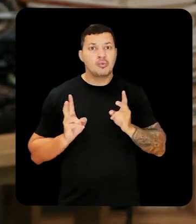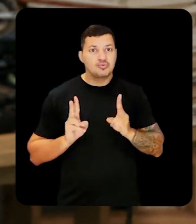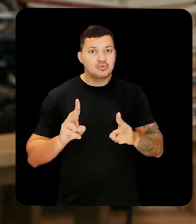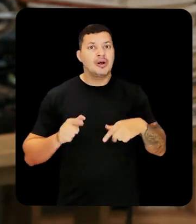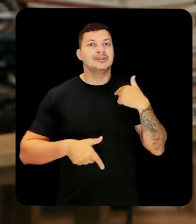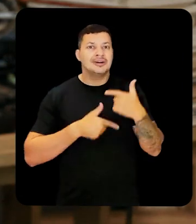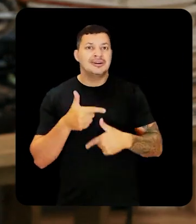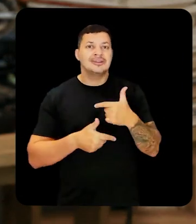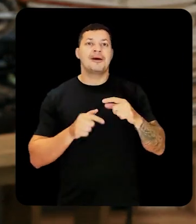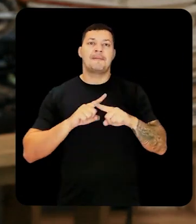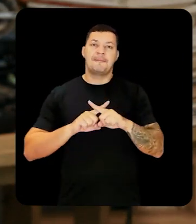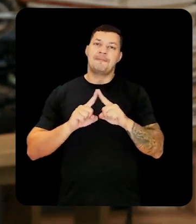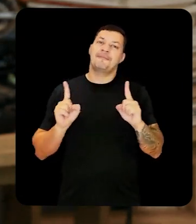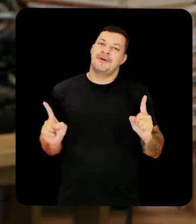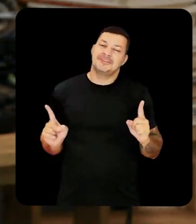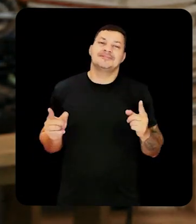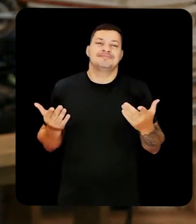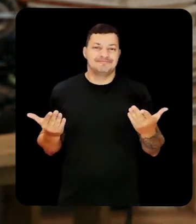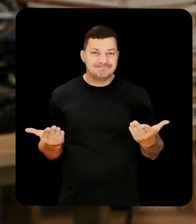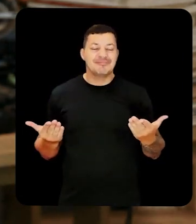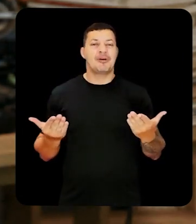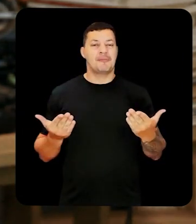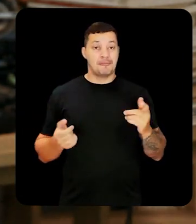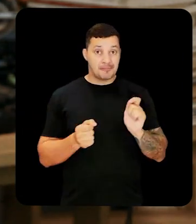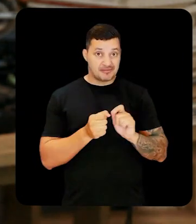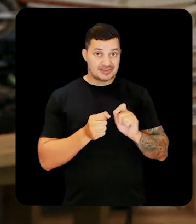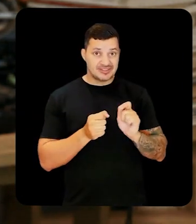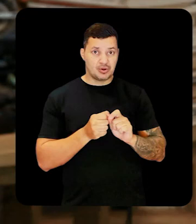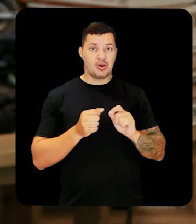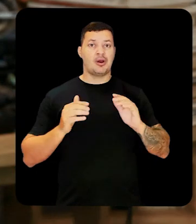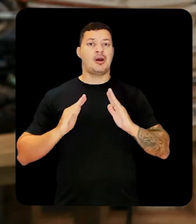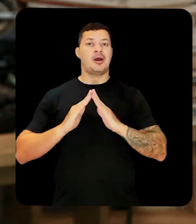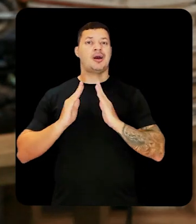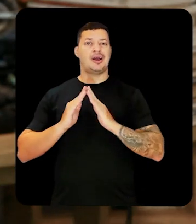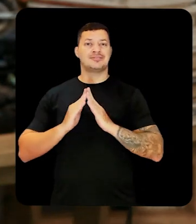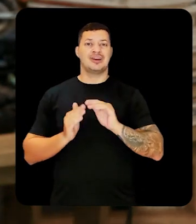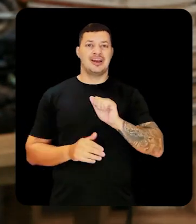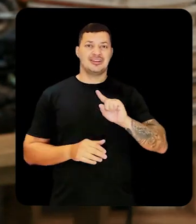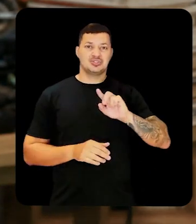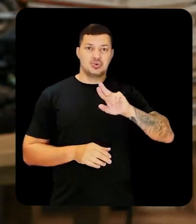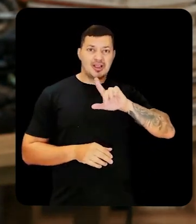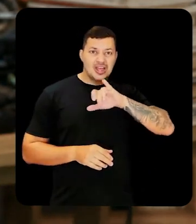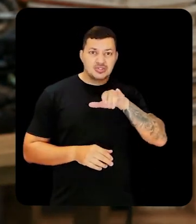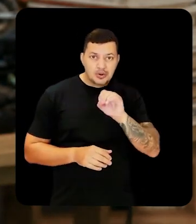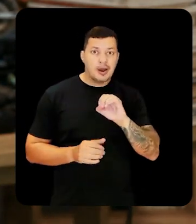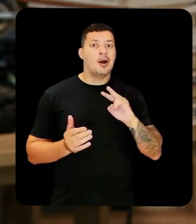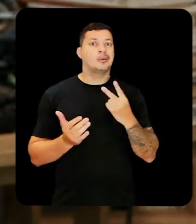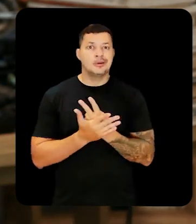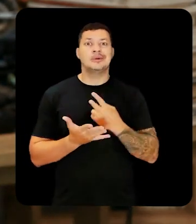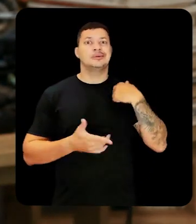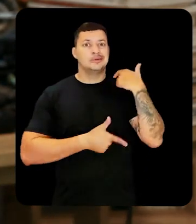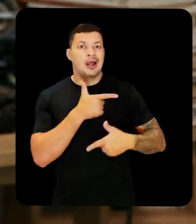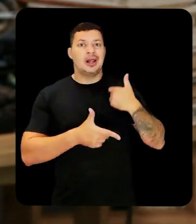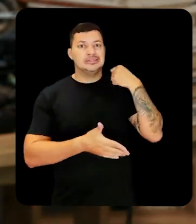e continuem trabalhando. Mas ainda assim, para fazer a Casa dos Azulejos acontecer, teve que haver muito